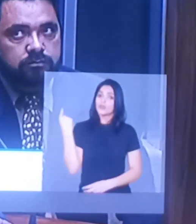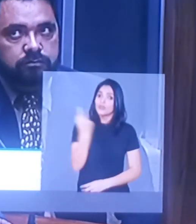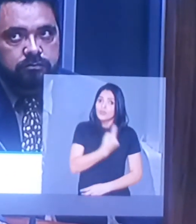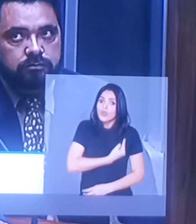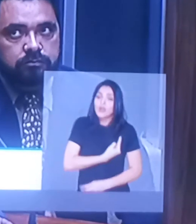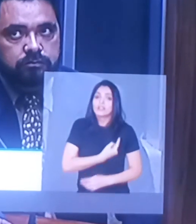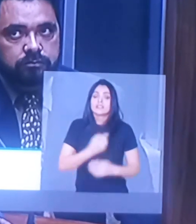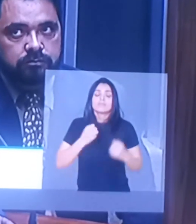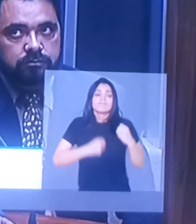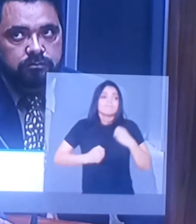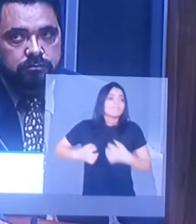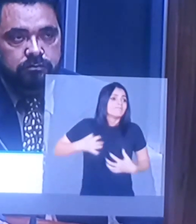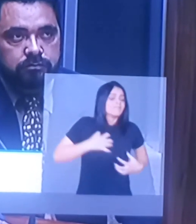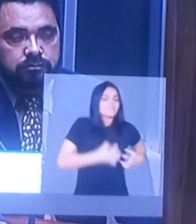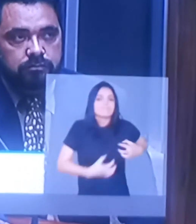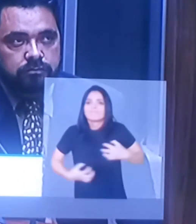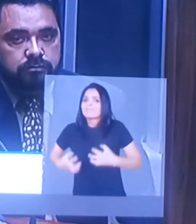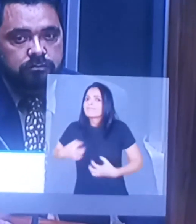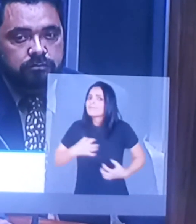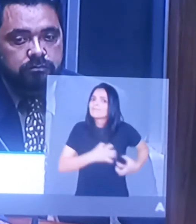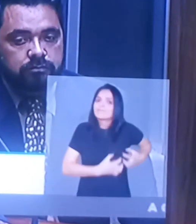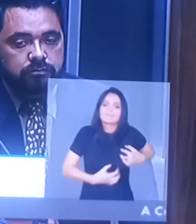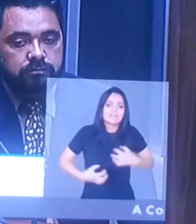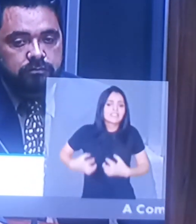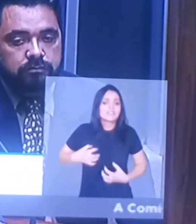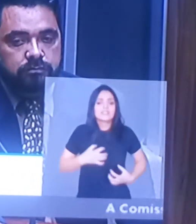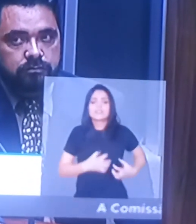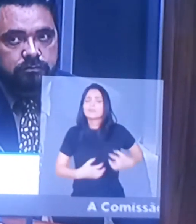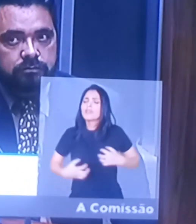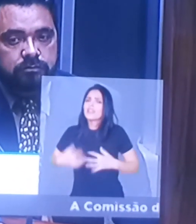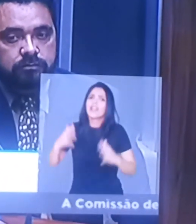estamos desesperados. Tire